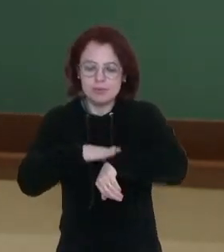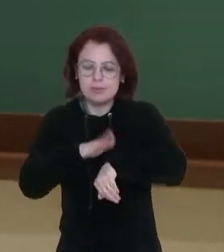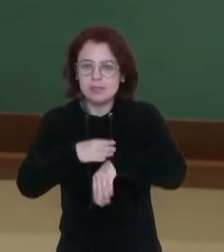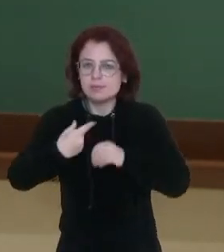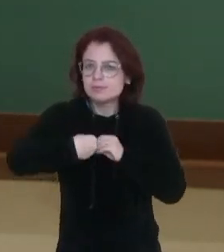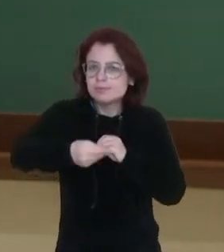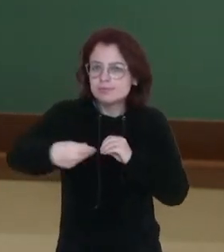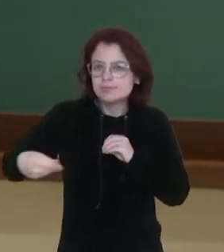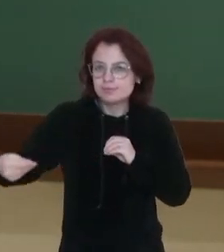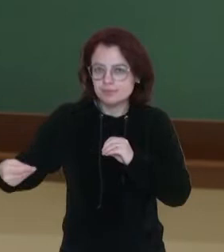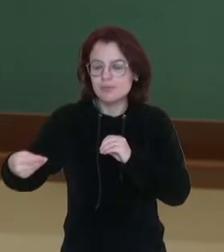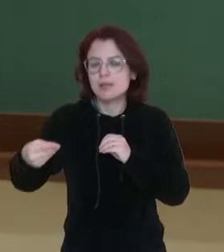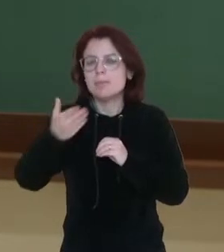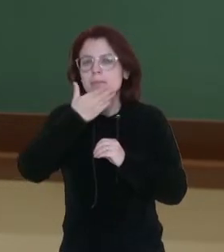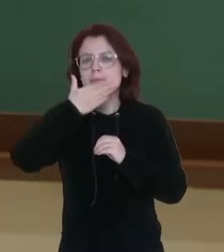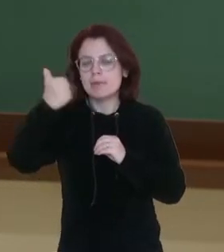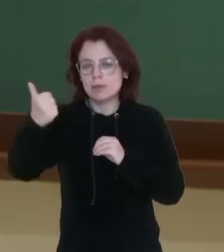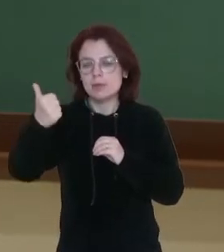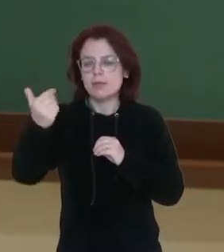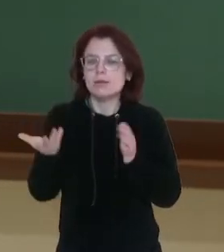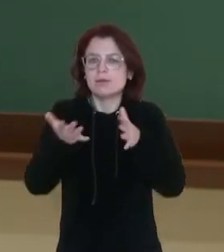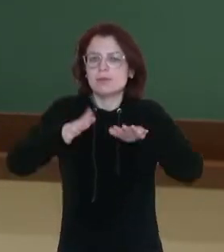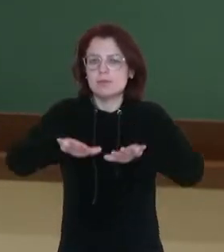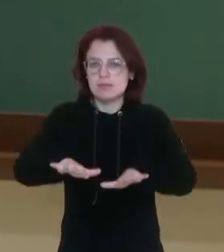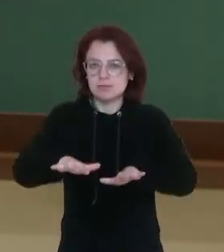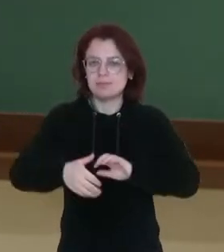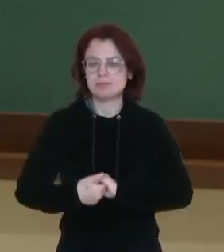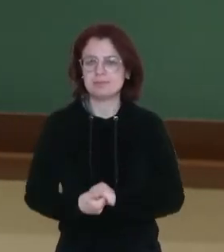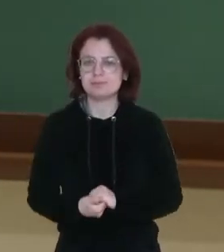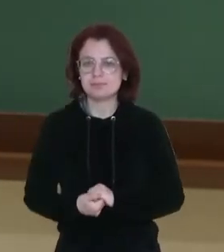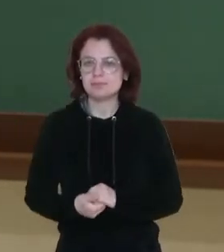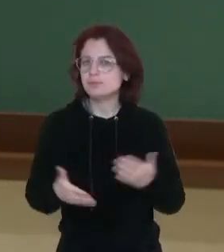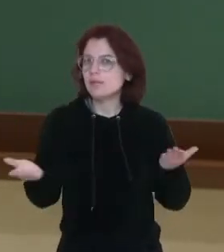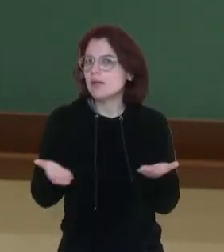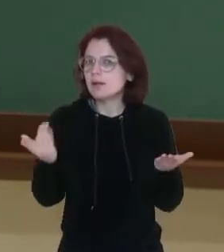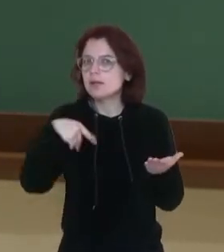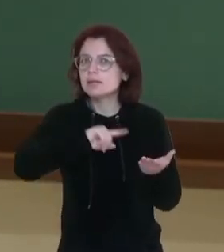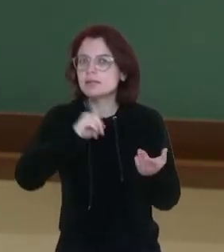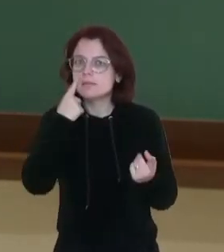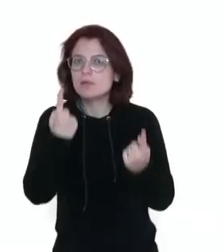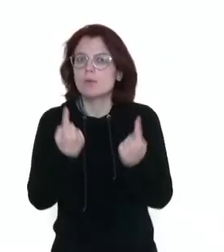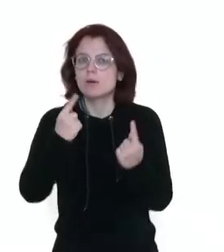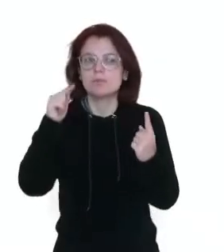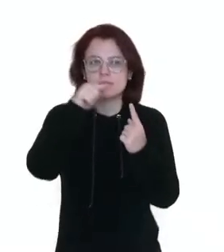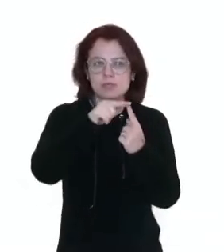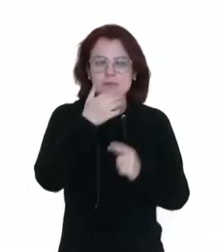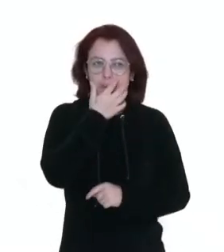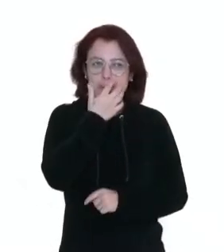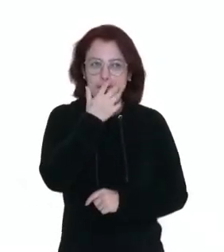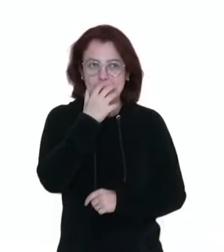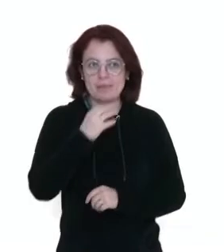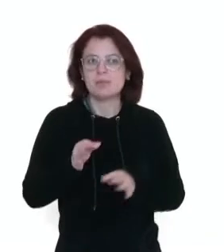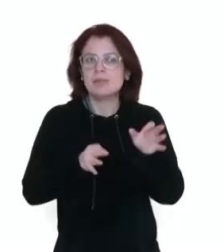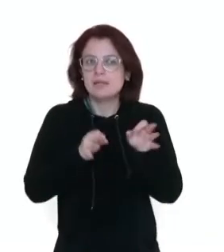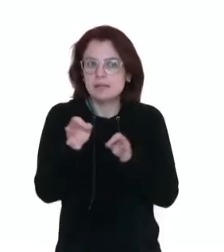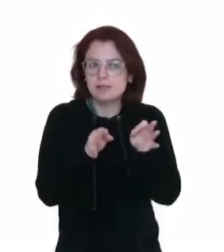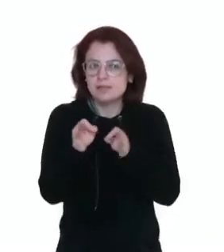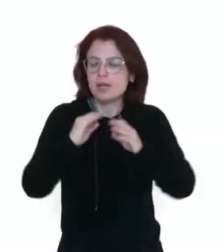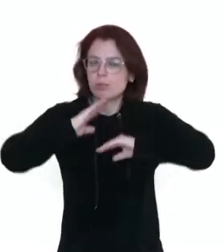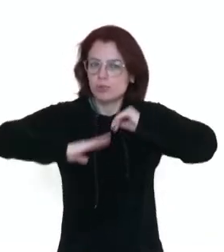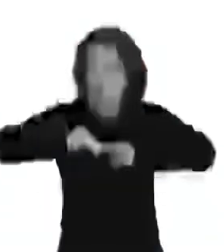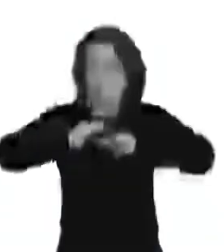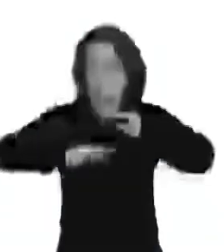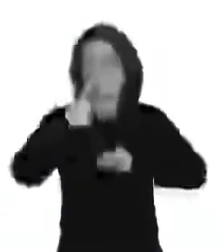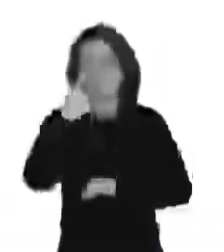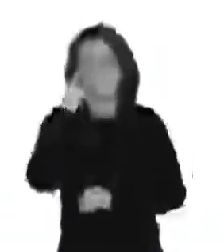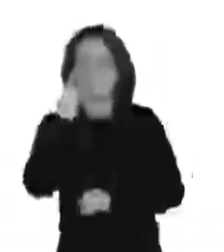contribuindo, fazendo aí a docência compartilhada. Então vamos ver aqui quais são os nossos objetivos, que consistem em planejar e